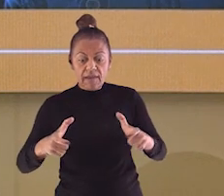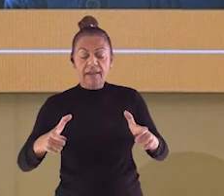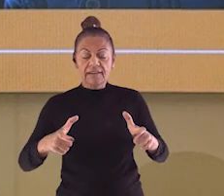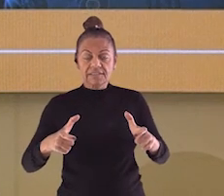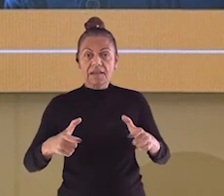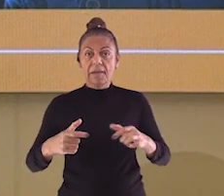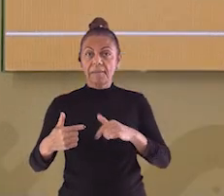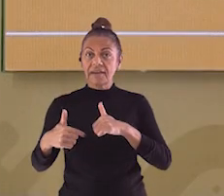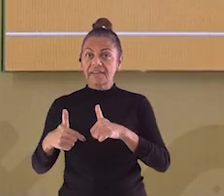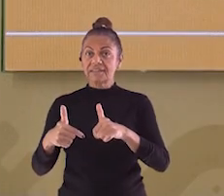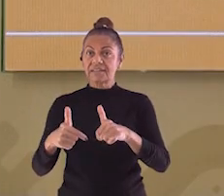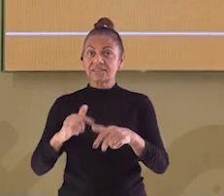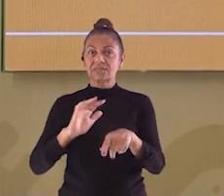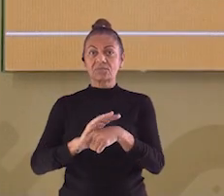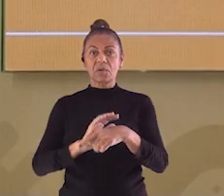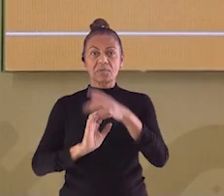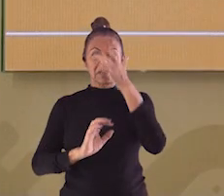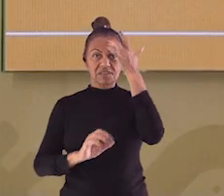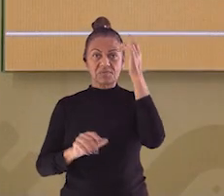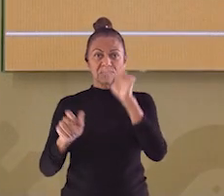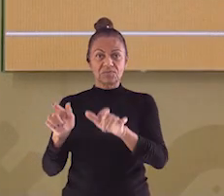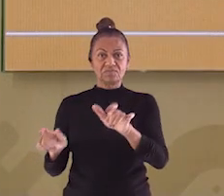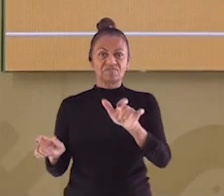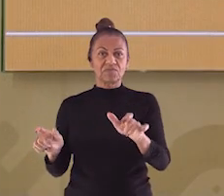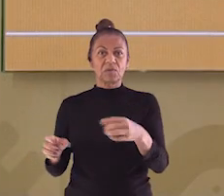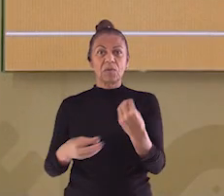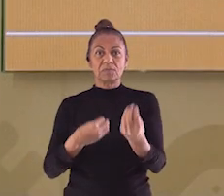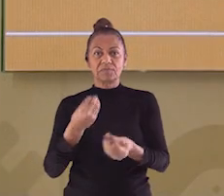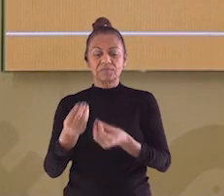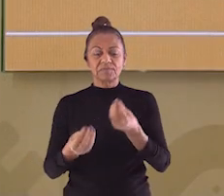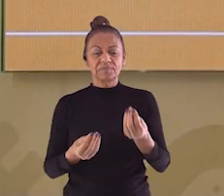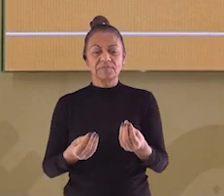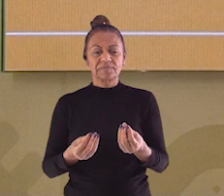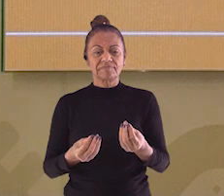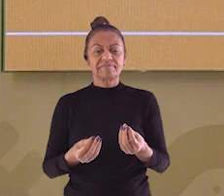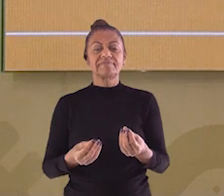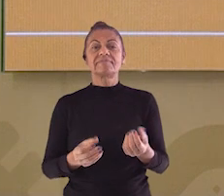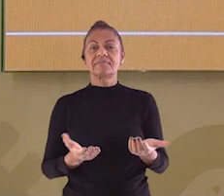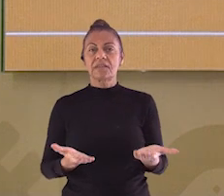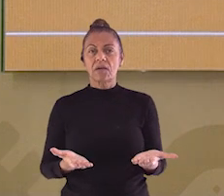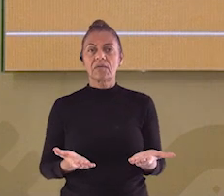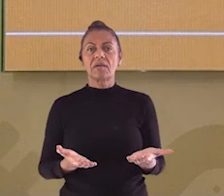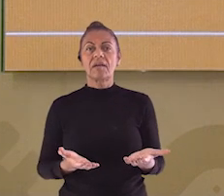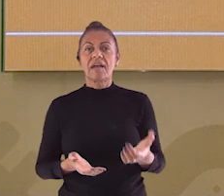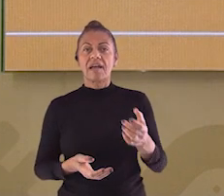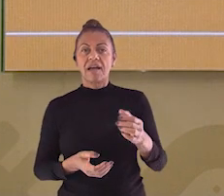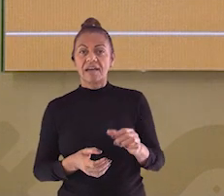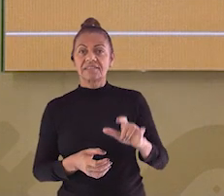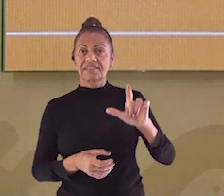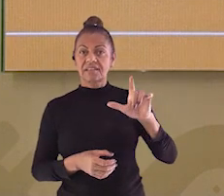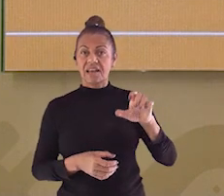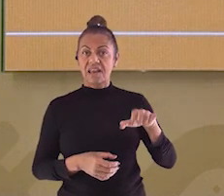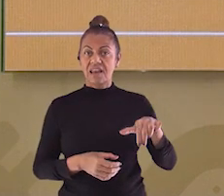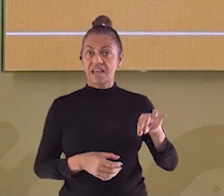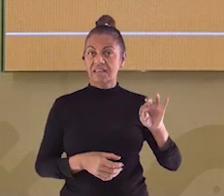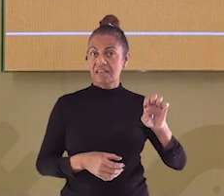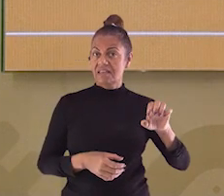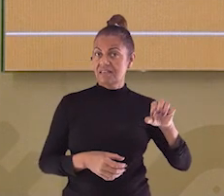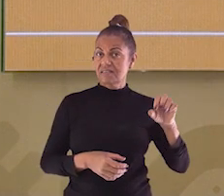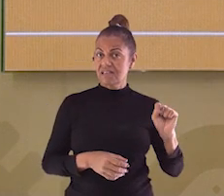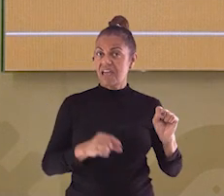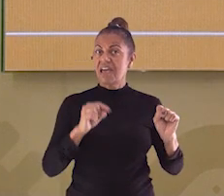com você. Bom, a resposta, gente, é essa daqui. As lentes são capazes de corrigir o quê?